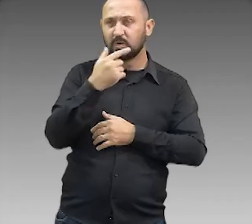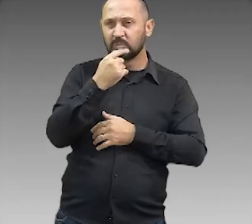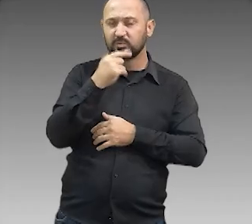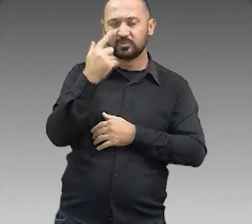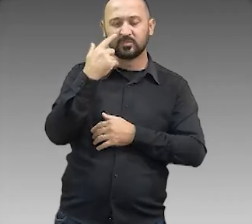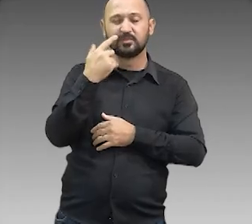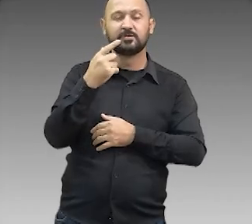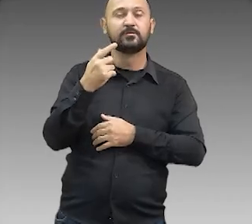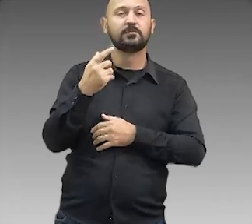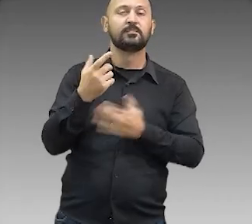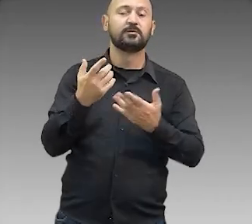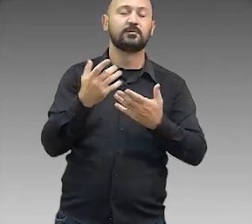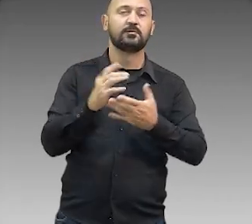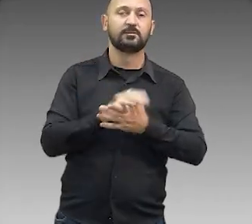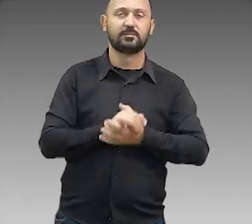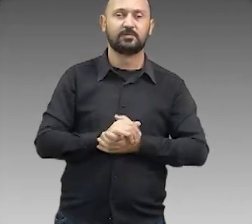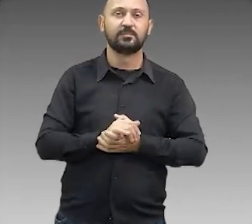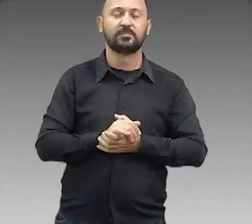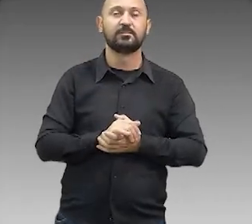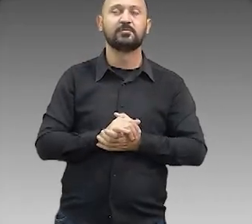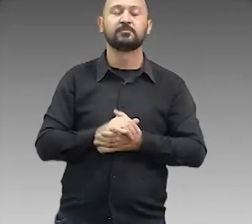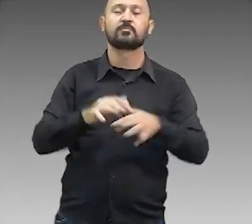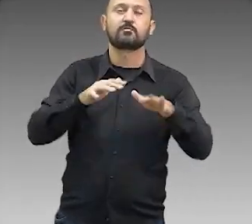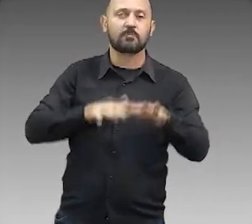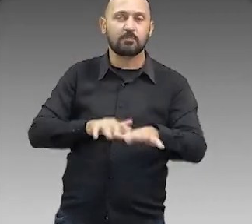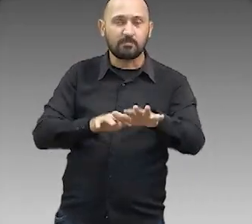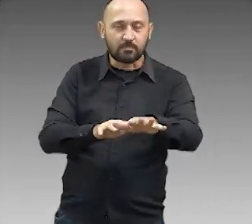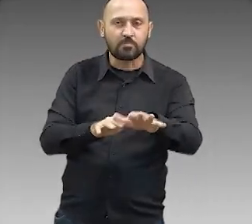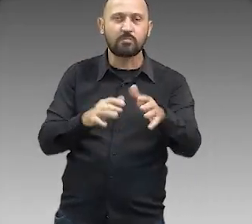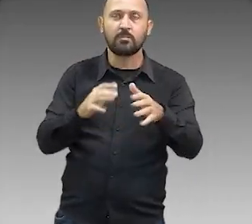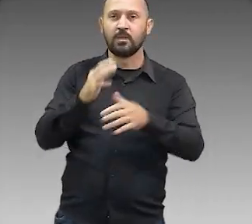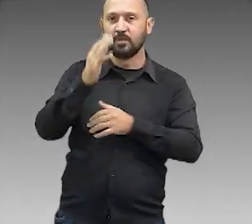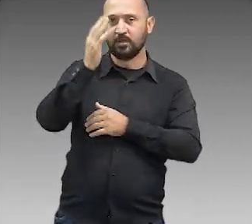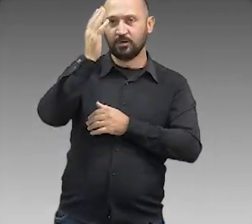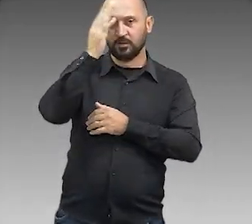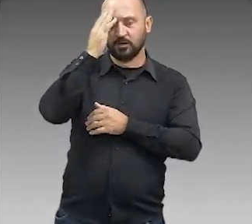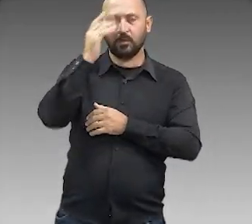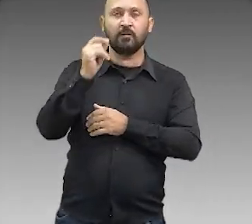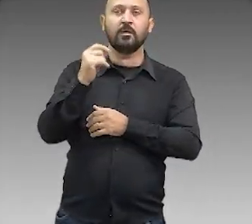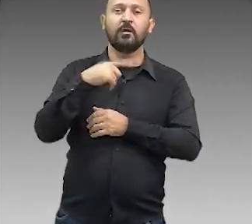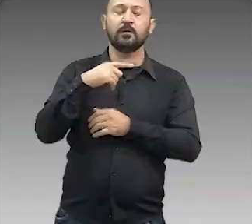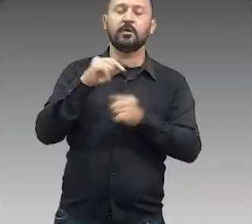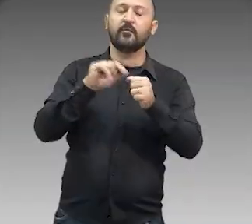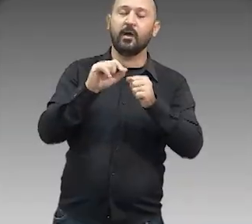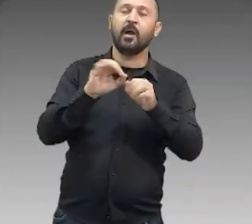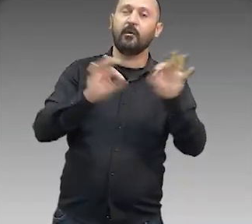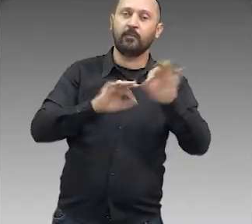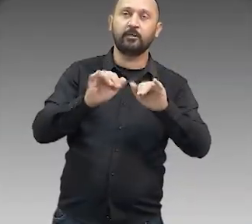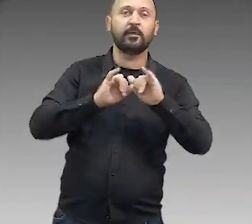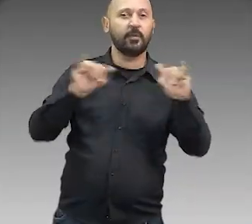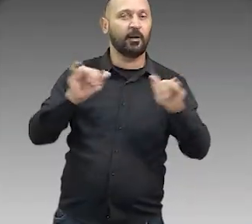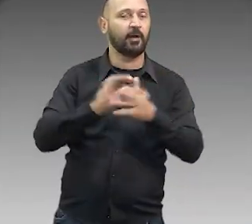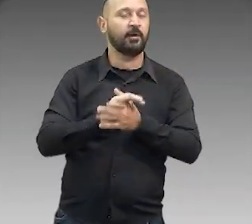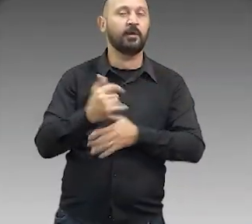a cobrir, por exemplo, grandes movimentos? Eu sei que o senhor trabalhou em